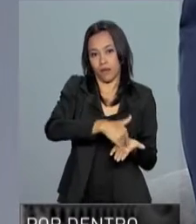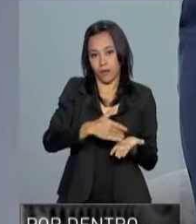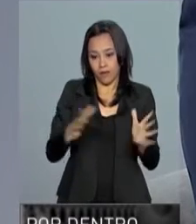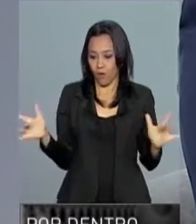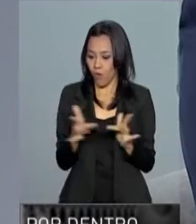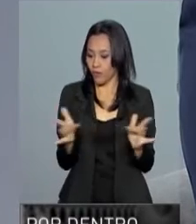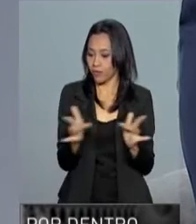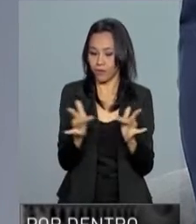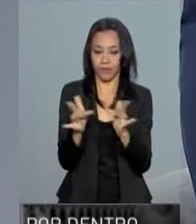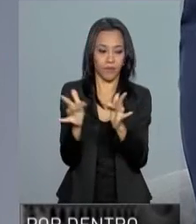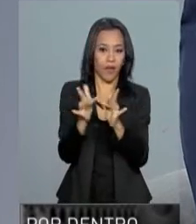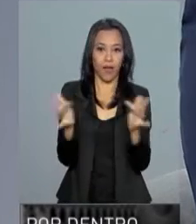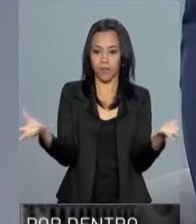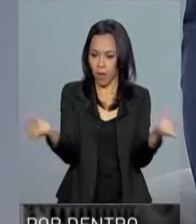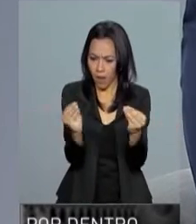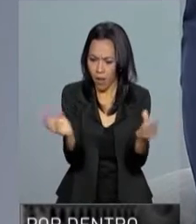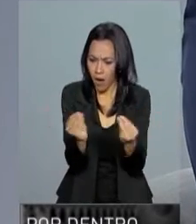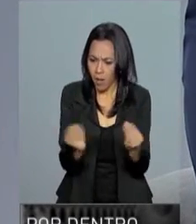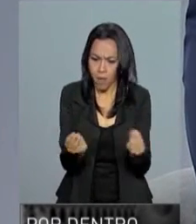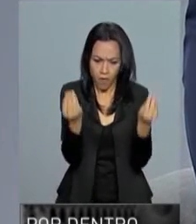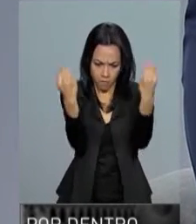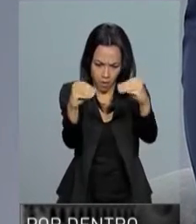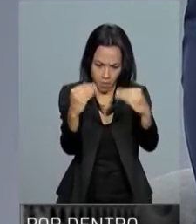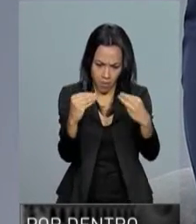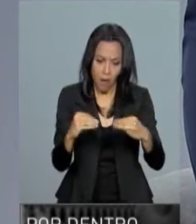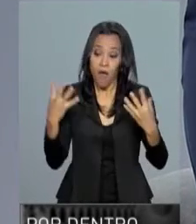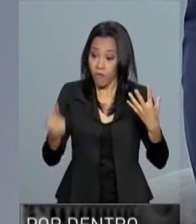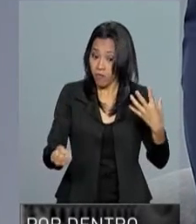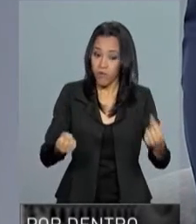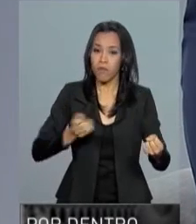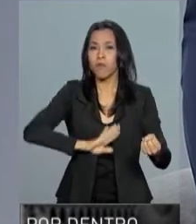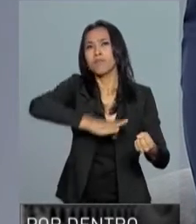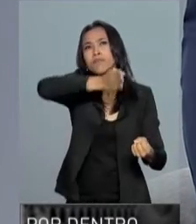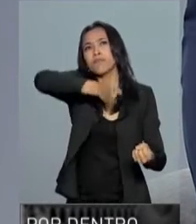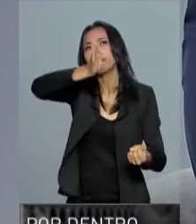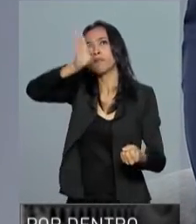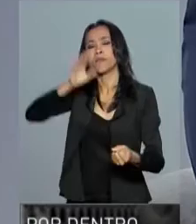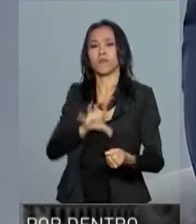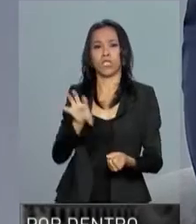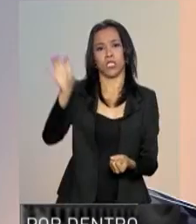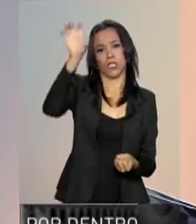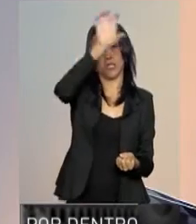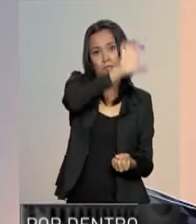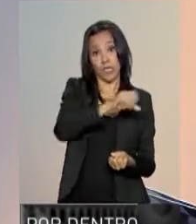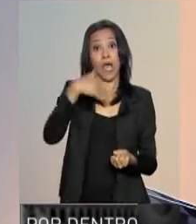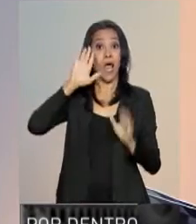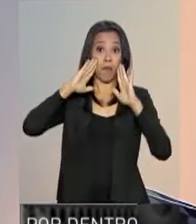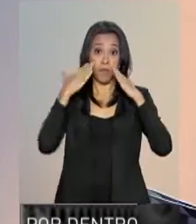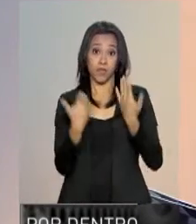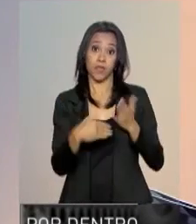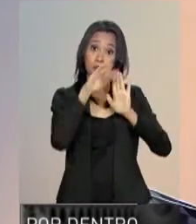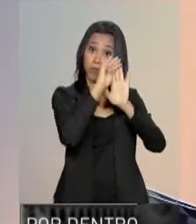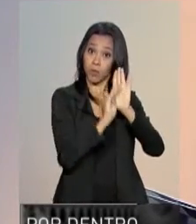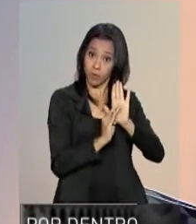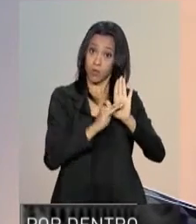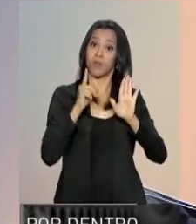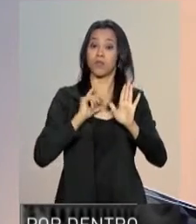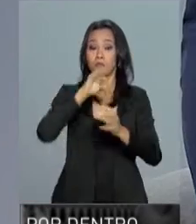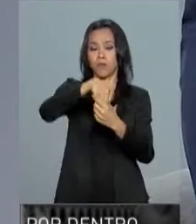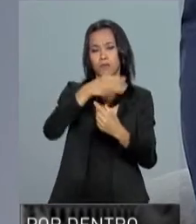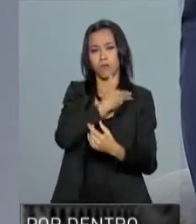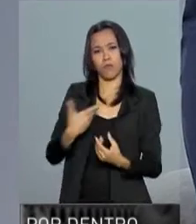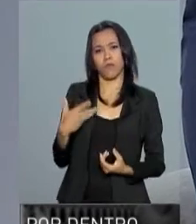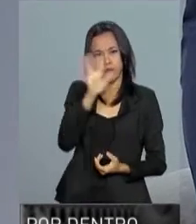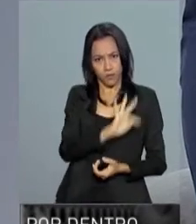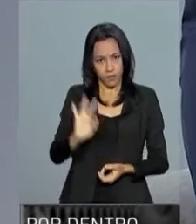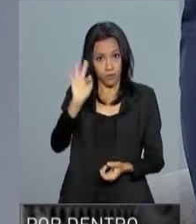de igualdade racial a qual nós vamos até os estados para que nós possamos apresentar os programas existentes no meio Federal